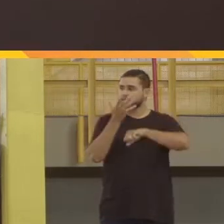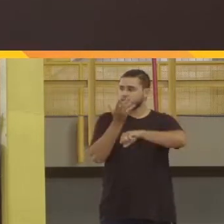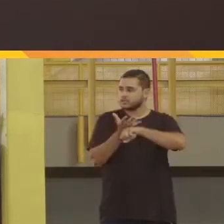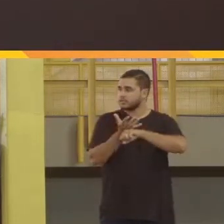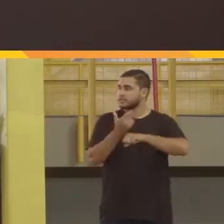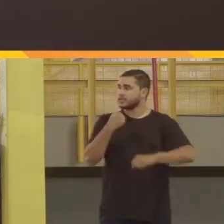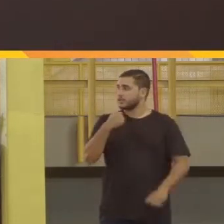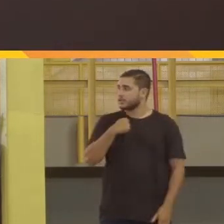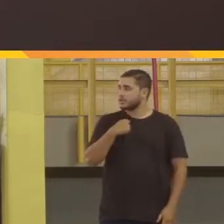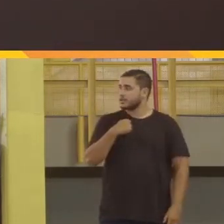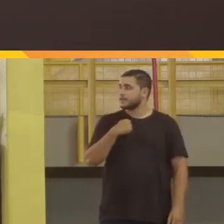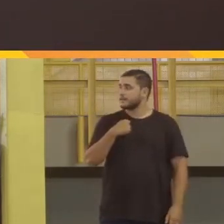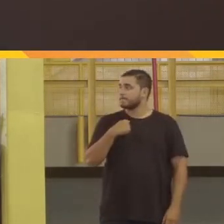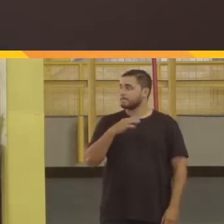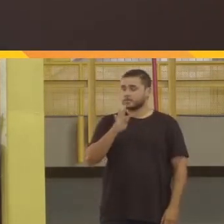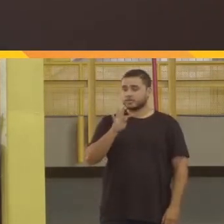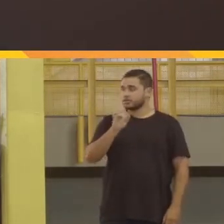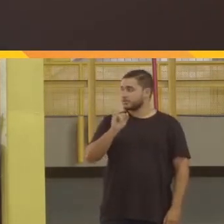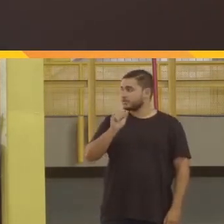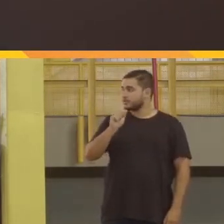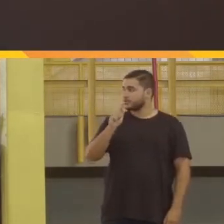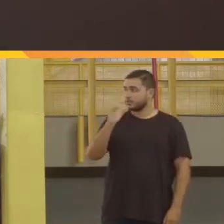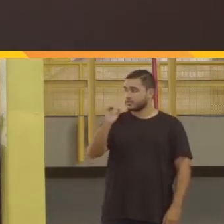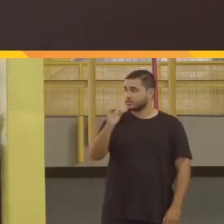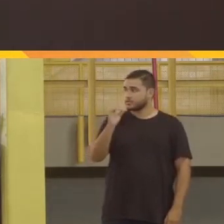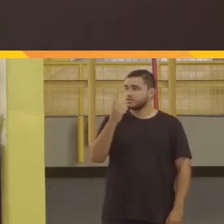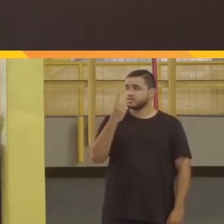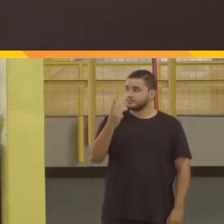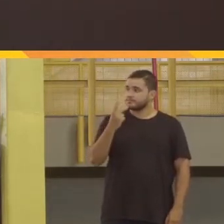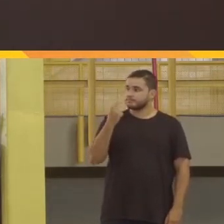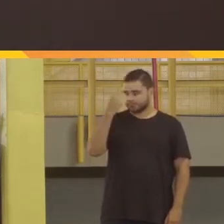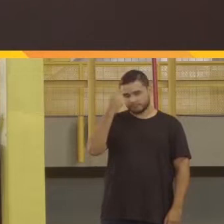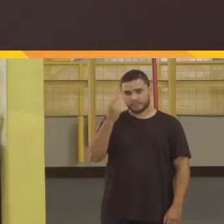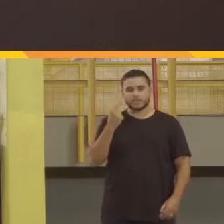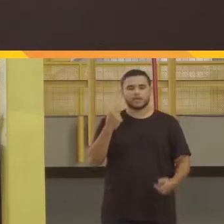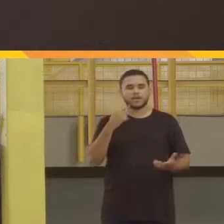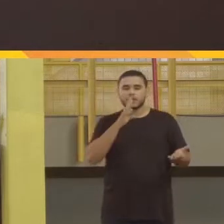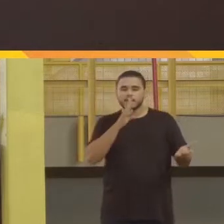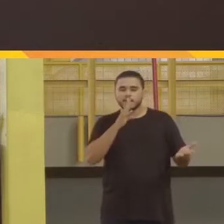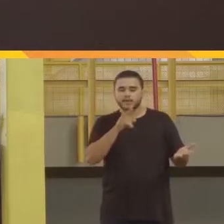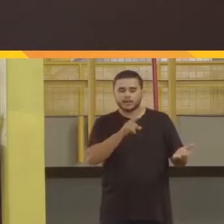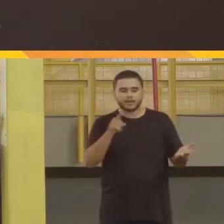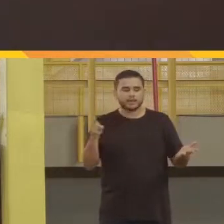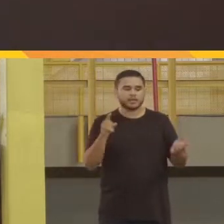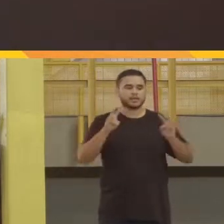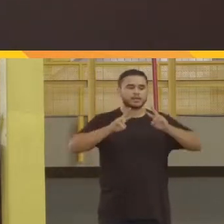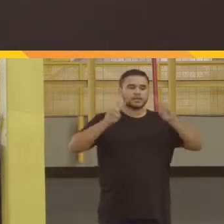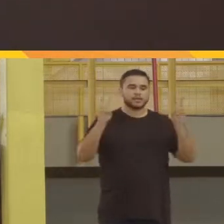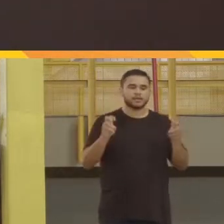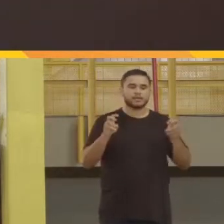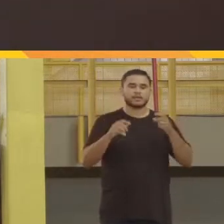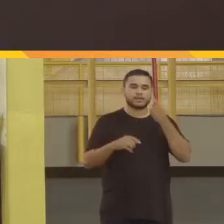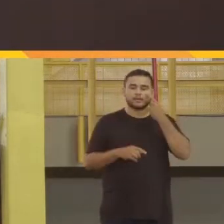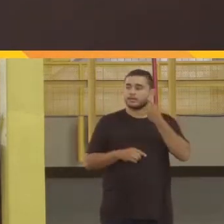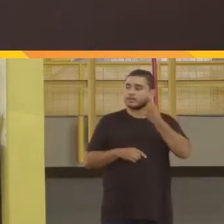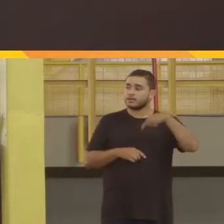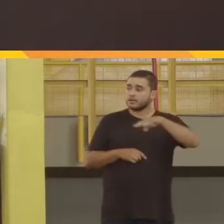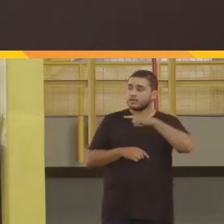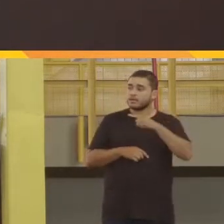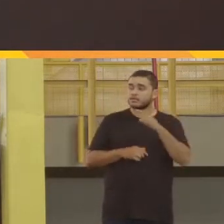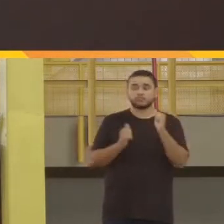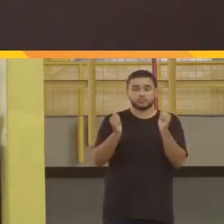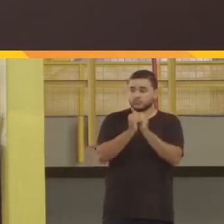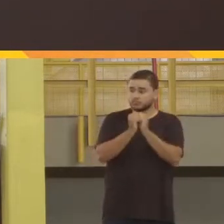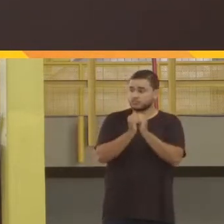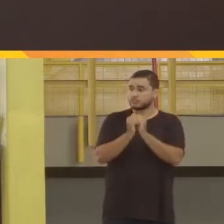sócios fundadores dessa plataforma e eu gostaria de convidar a vocês a conhecerem a nossa plataforma para que vocês possam, junto